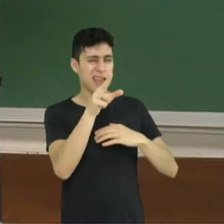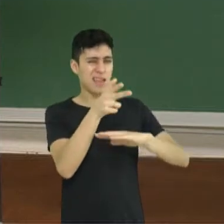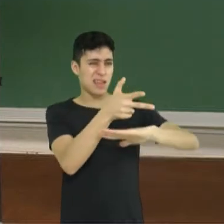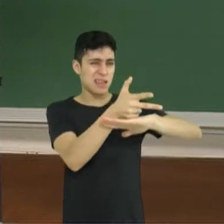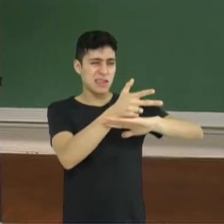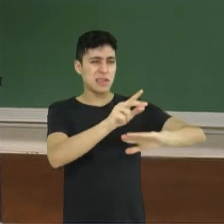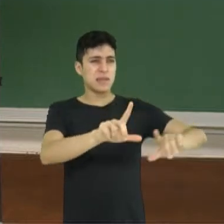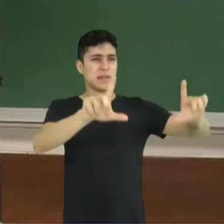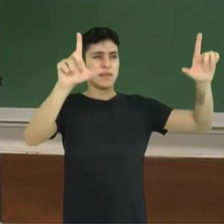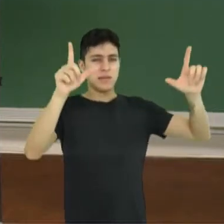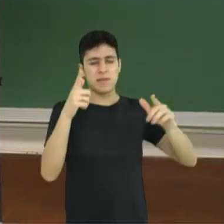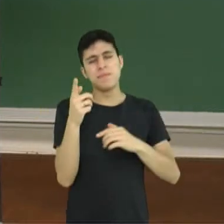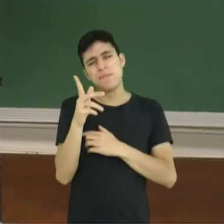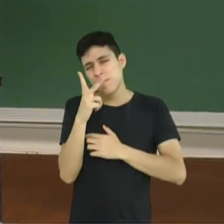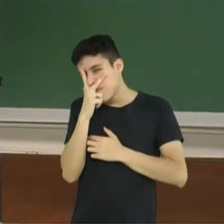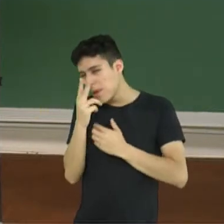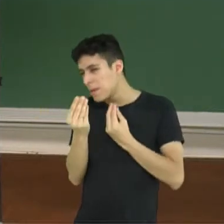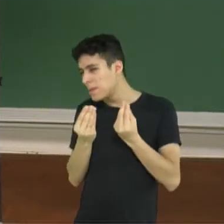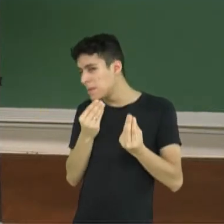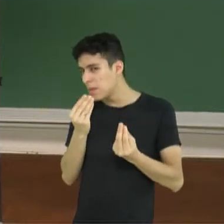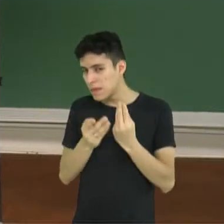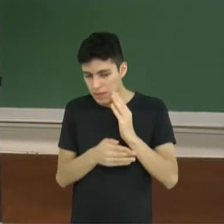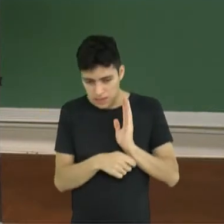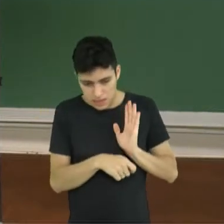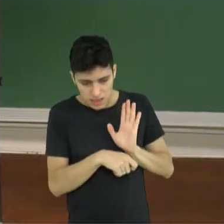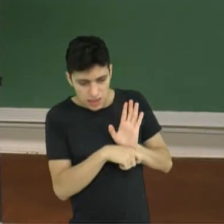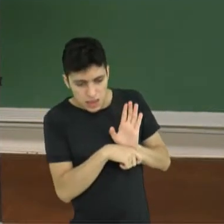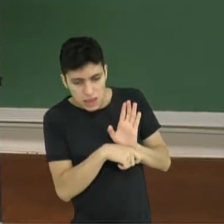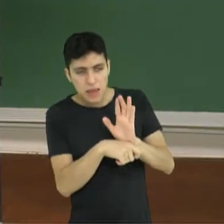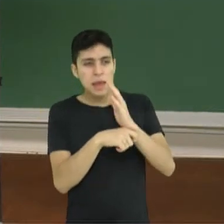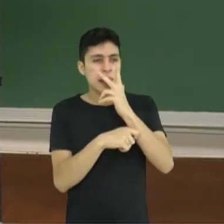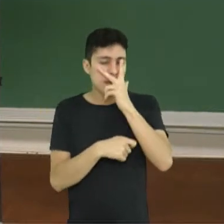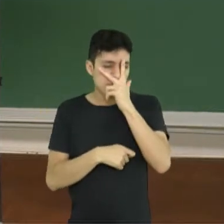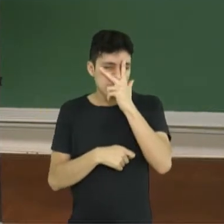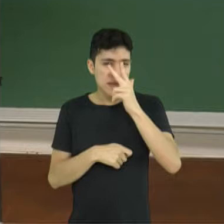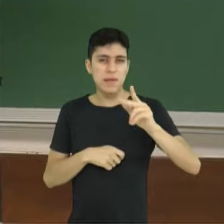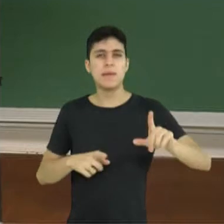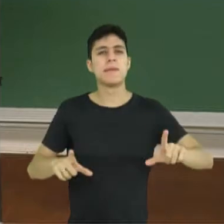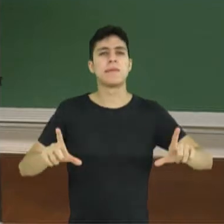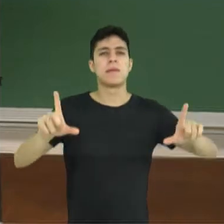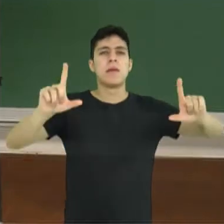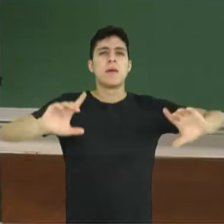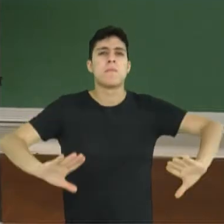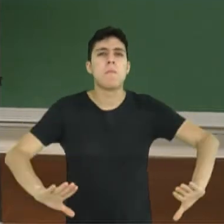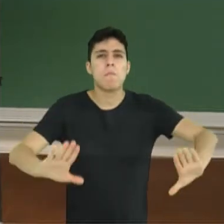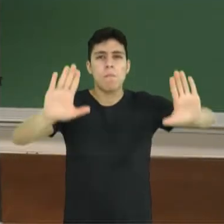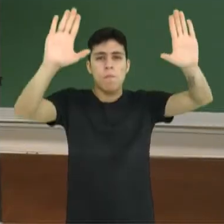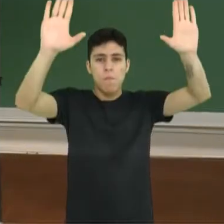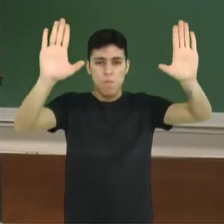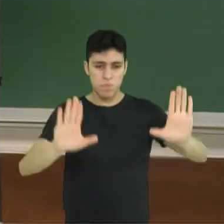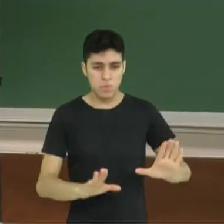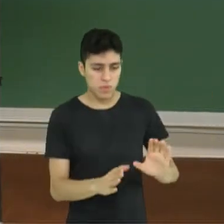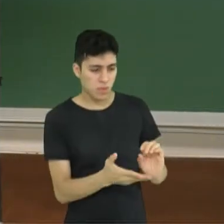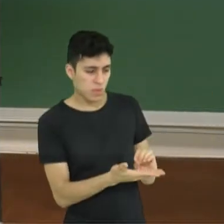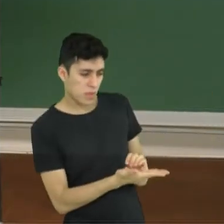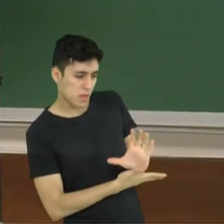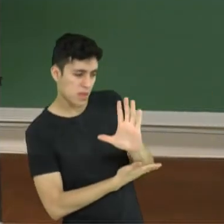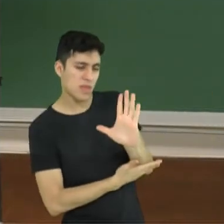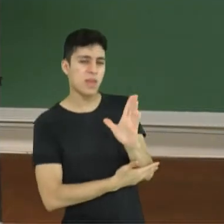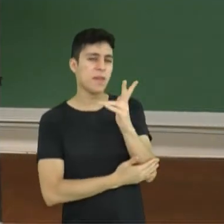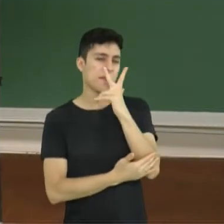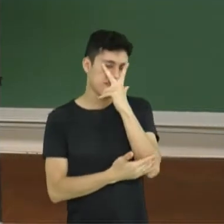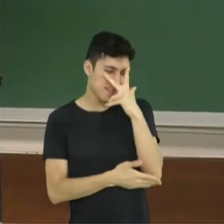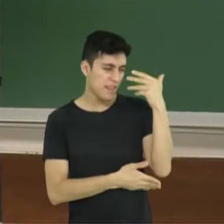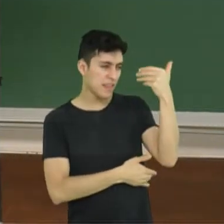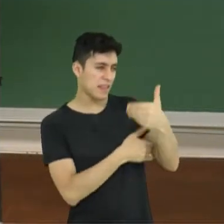lógico, sem a pressão do homem ali, né? Que ajudava a refletir sombra na parede, né? Em alguma coisa. Então, tudo vem se inspirando